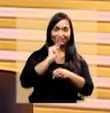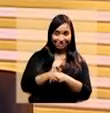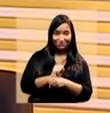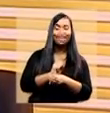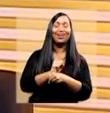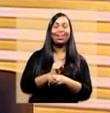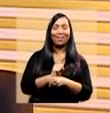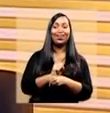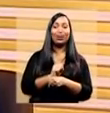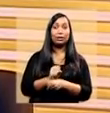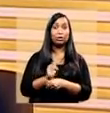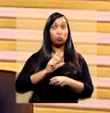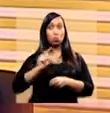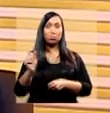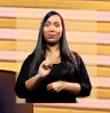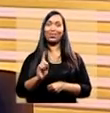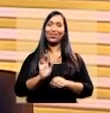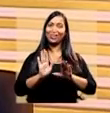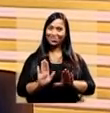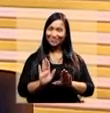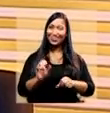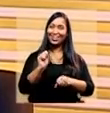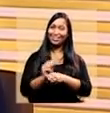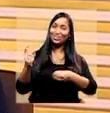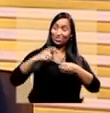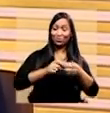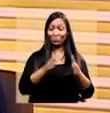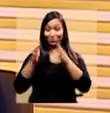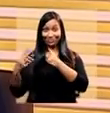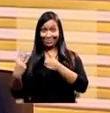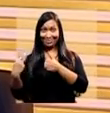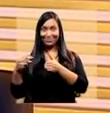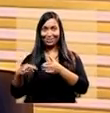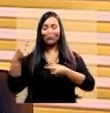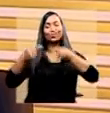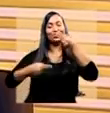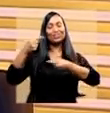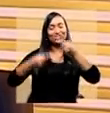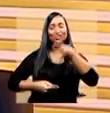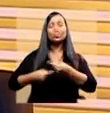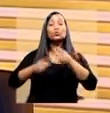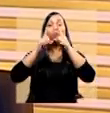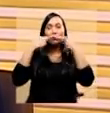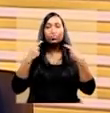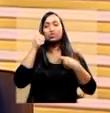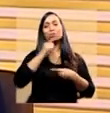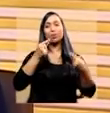um breve intervalo agora. Não saia daí, a gente volta no terceiro bloco com muito mais discussão sobre violência contra a mulher.